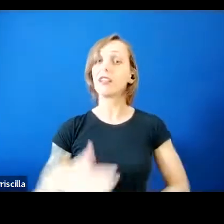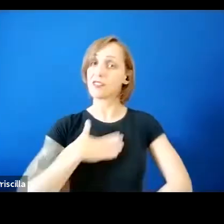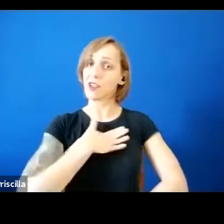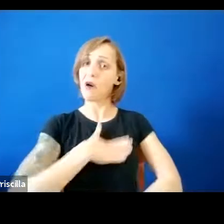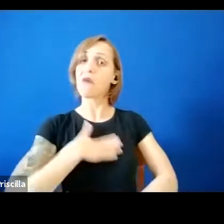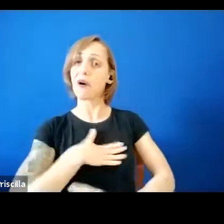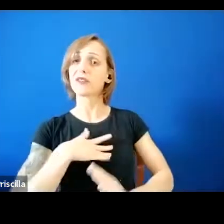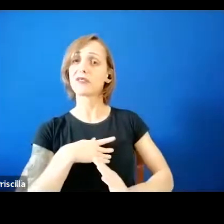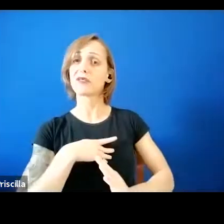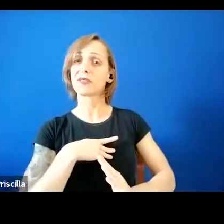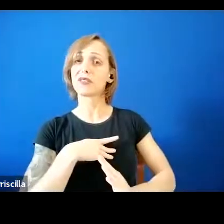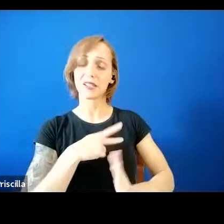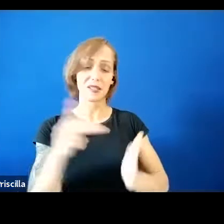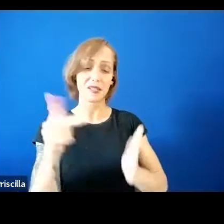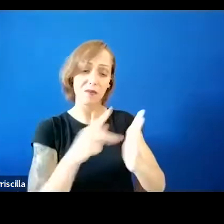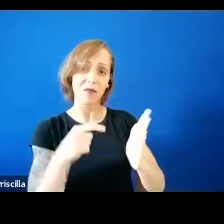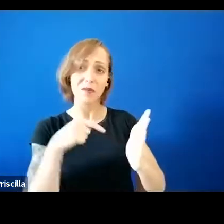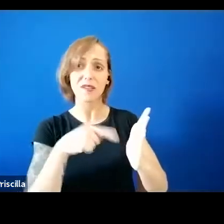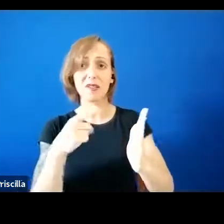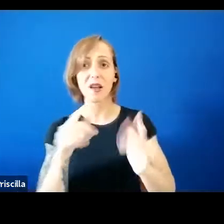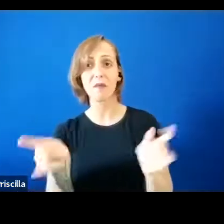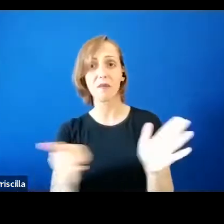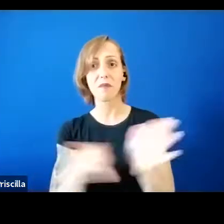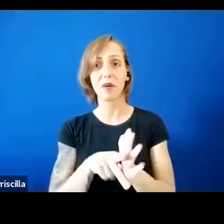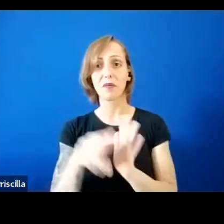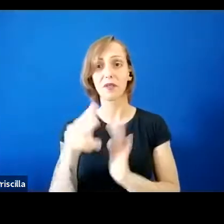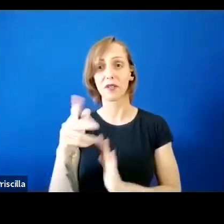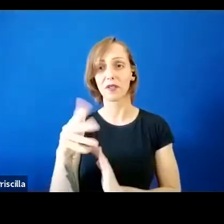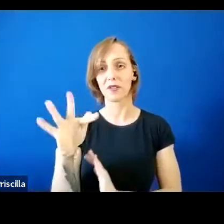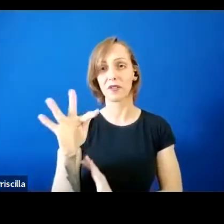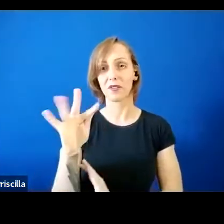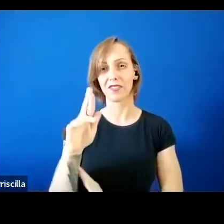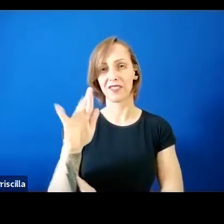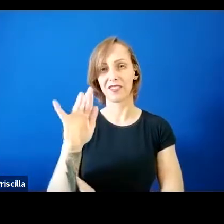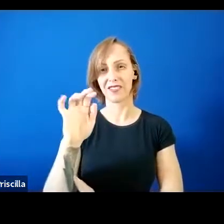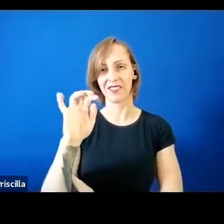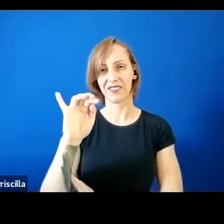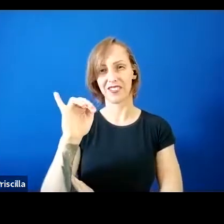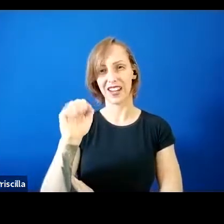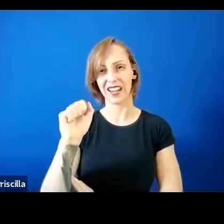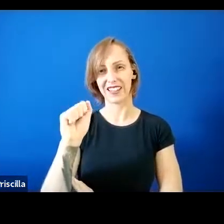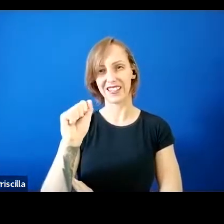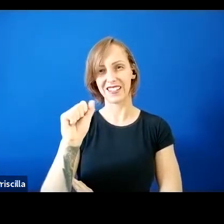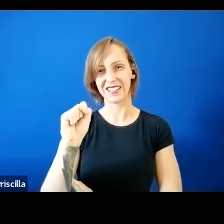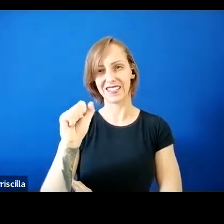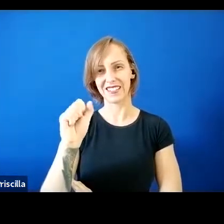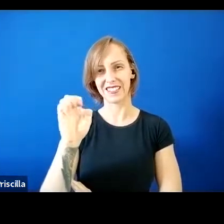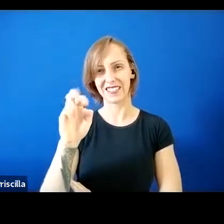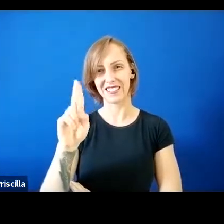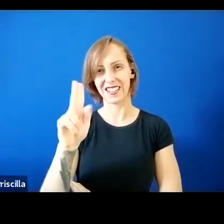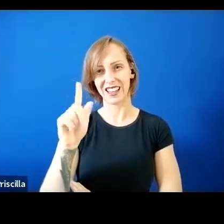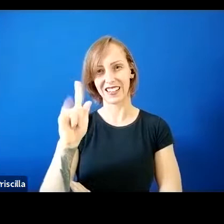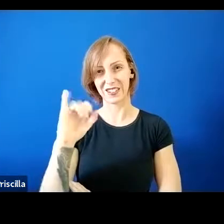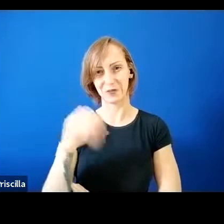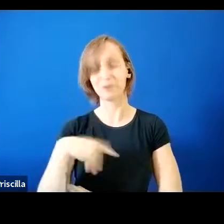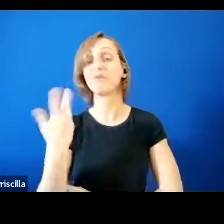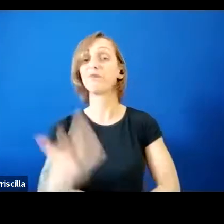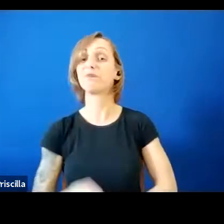que é do Frei Sérgio. Sozinhos somos fracos, isolados nos